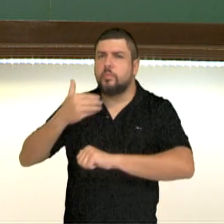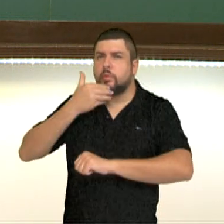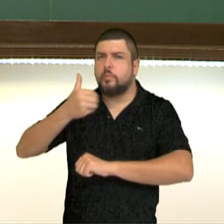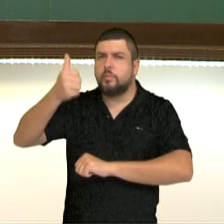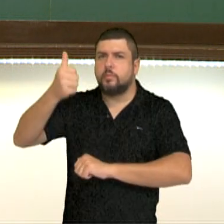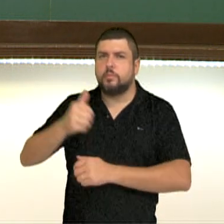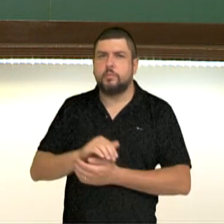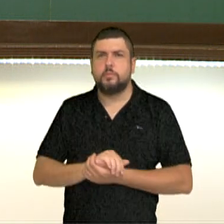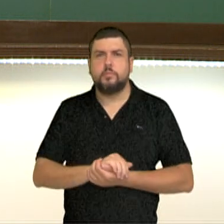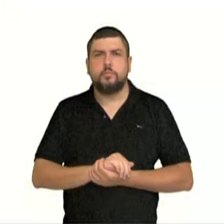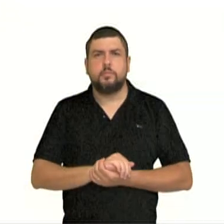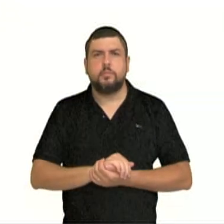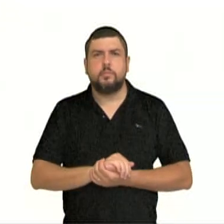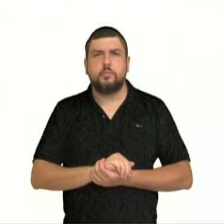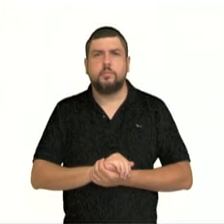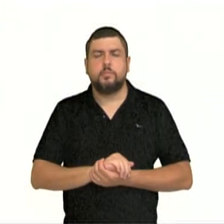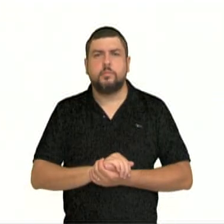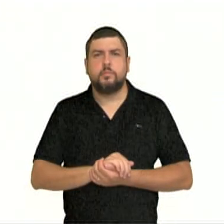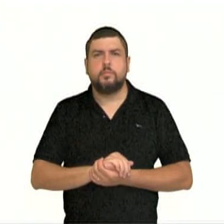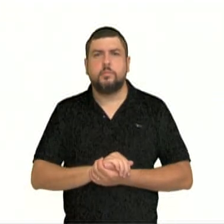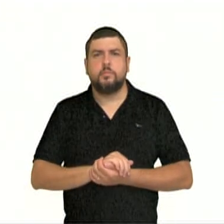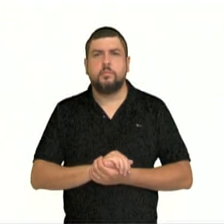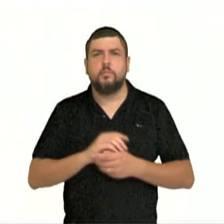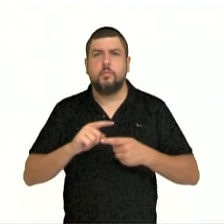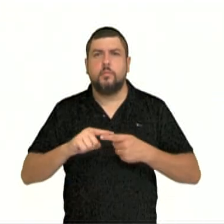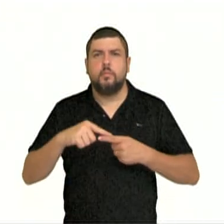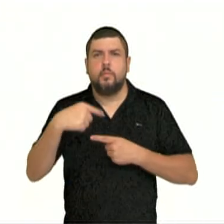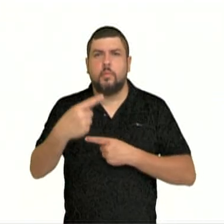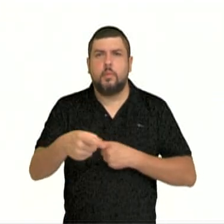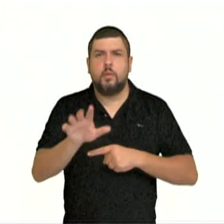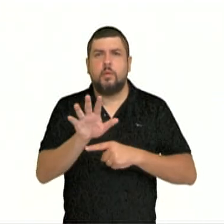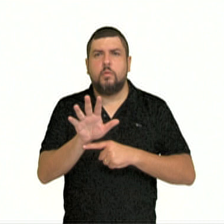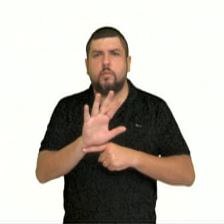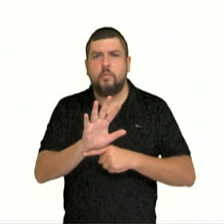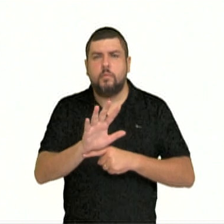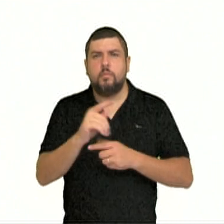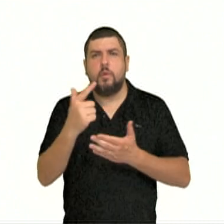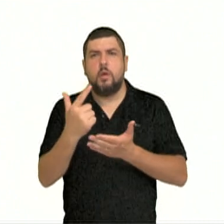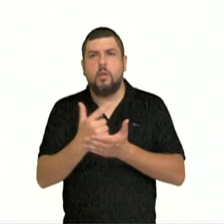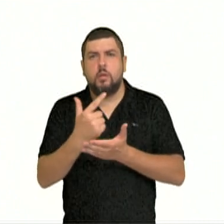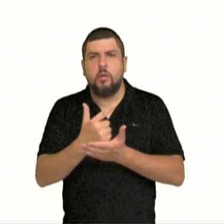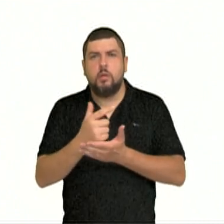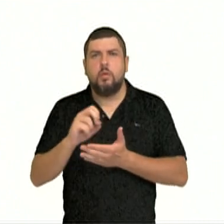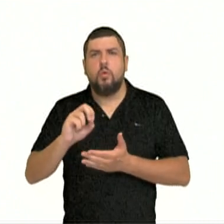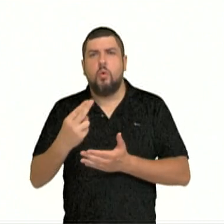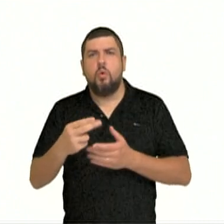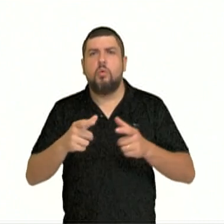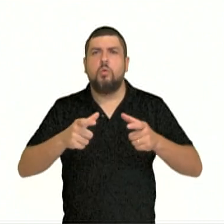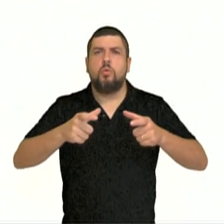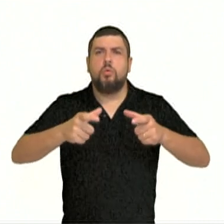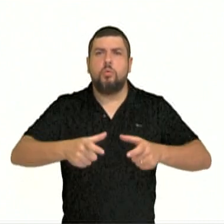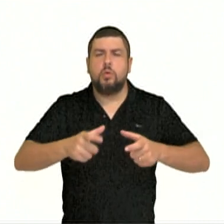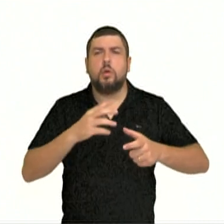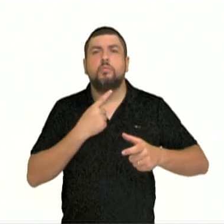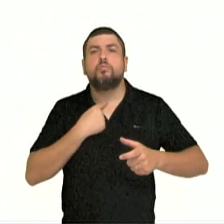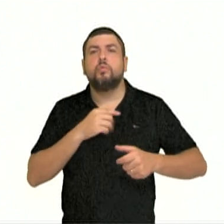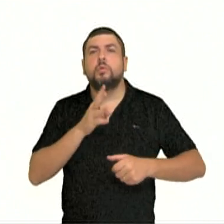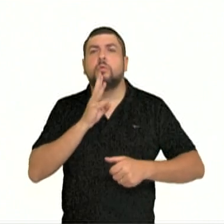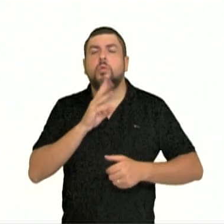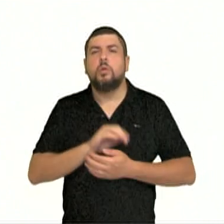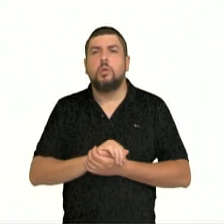Para se decidir sobre o próximo livro, filme, espetáculo, local que deseja conhecer,